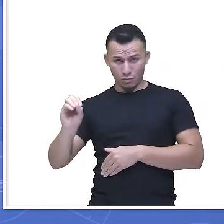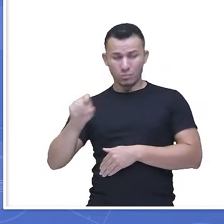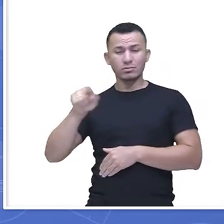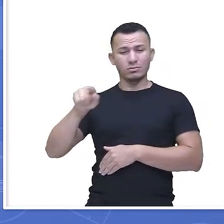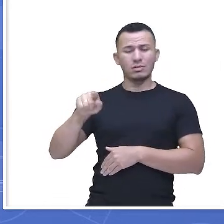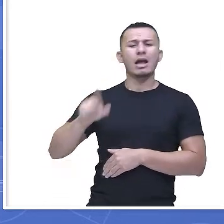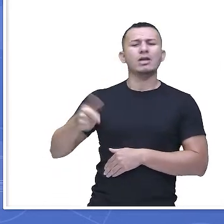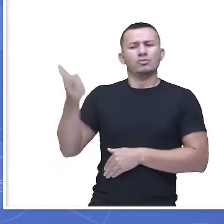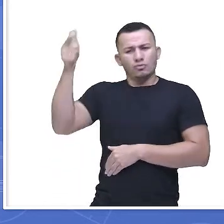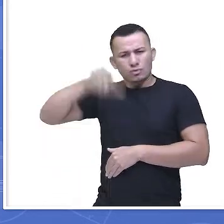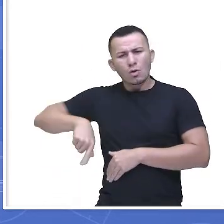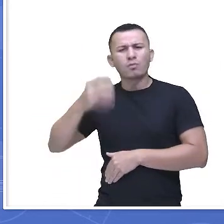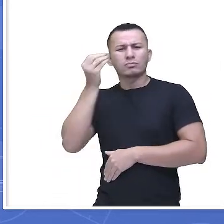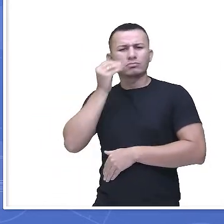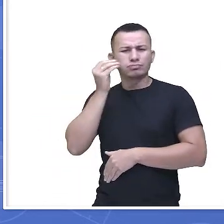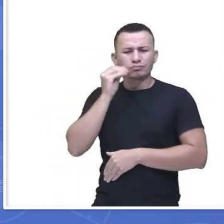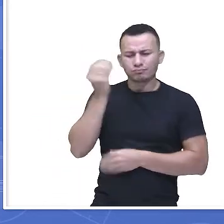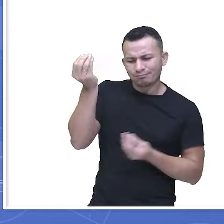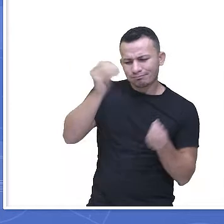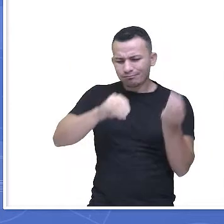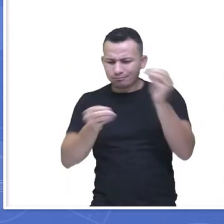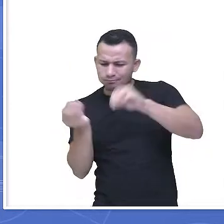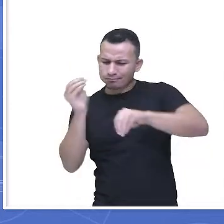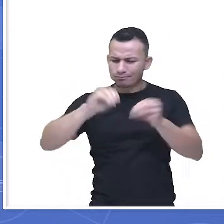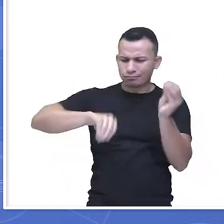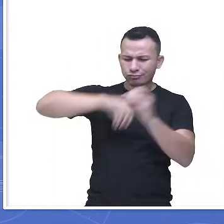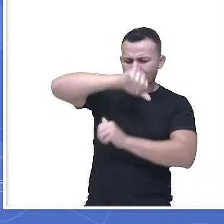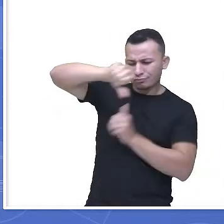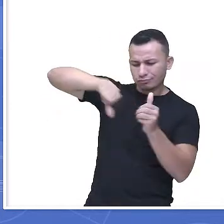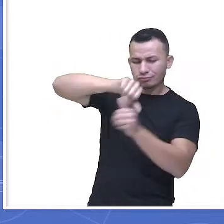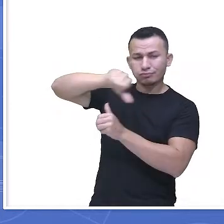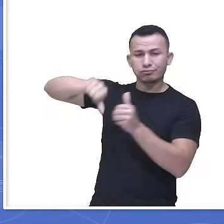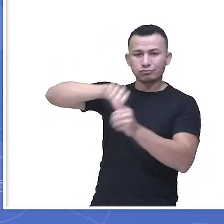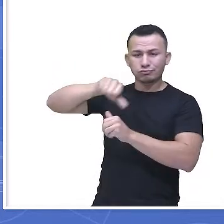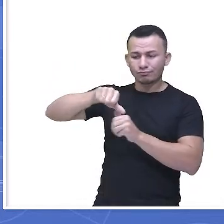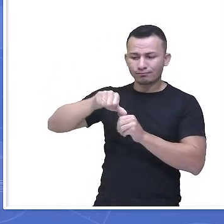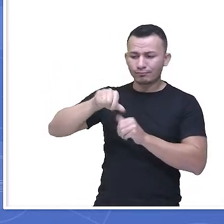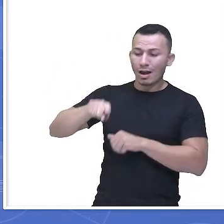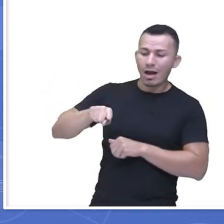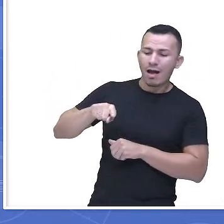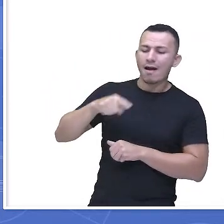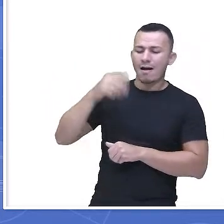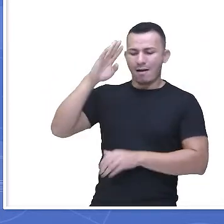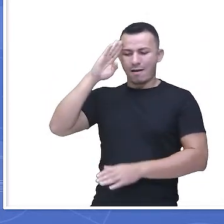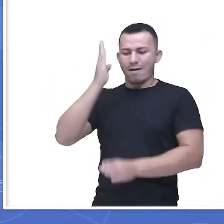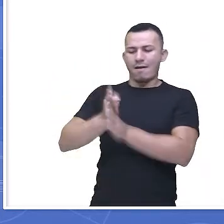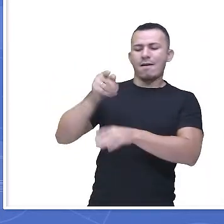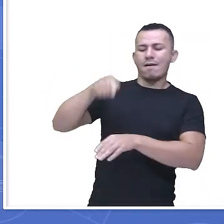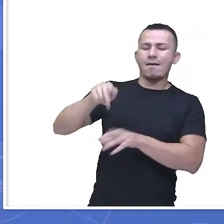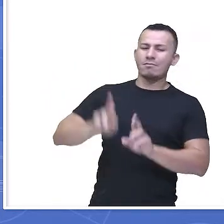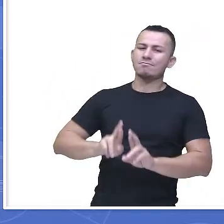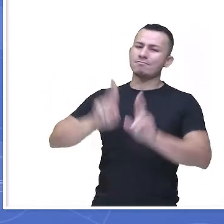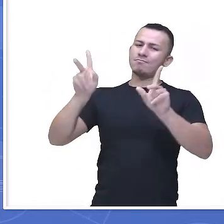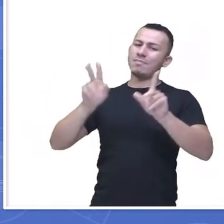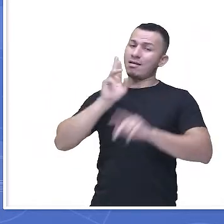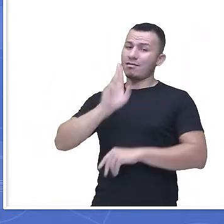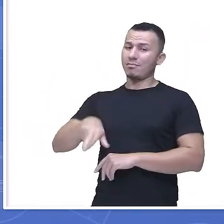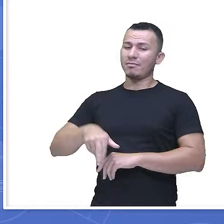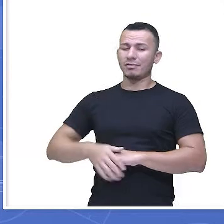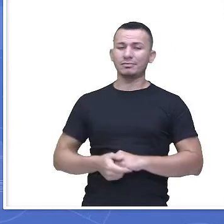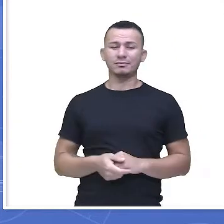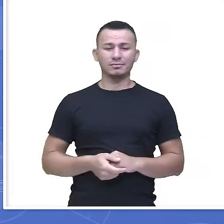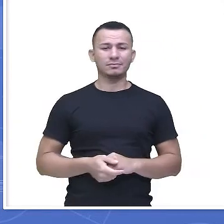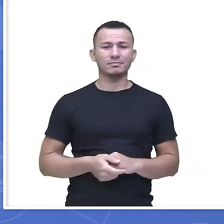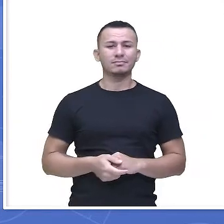os experimentos de Needham com algumas modificações e obteve resultados diferentes. Olha só